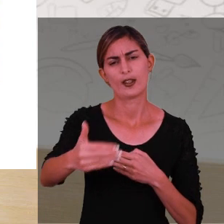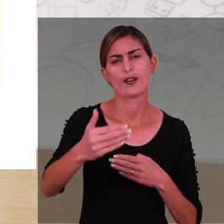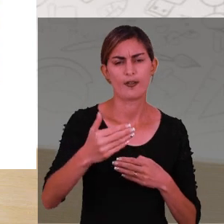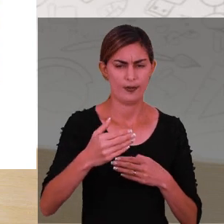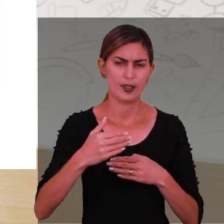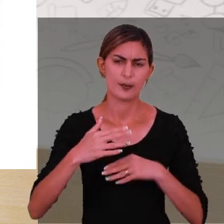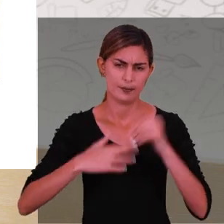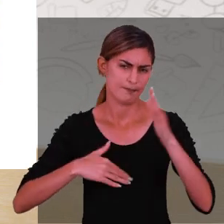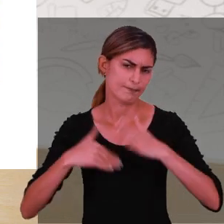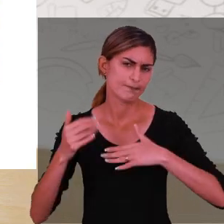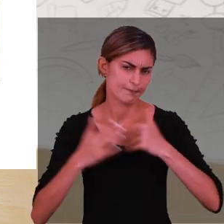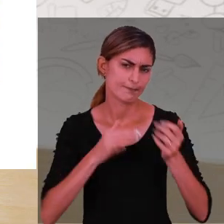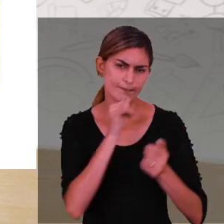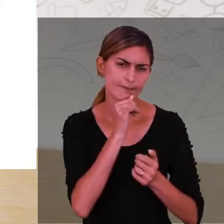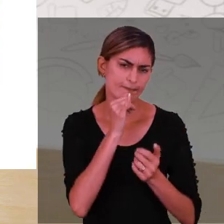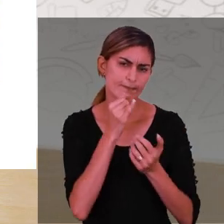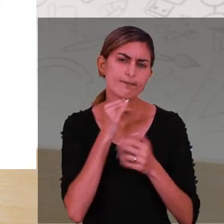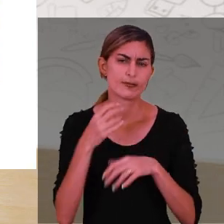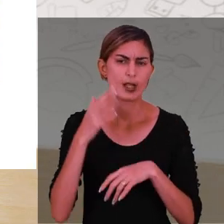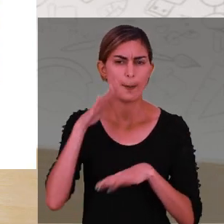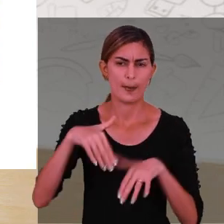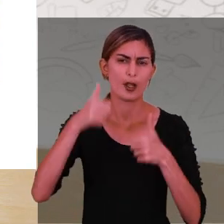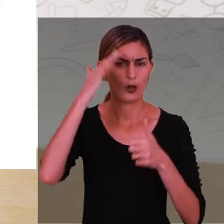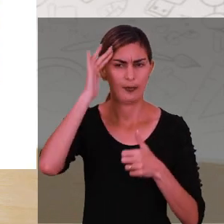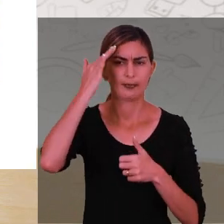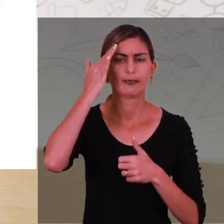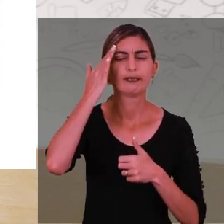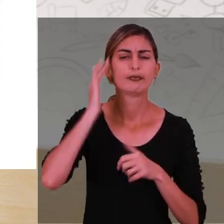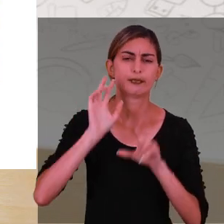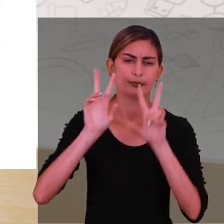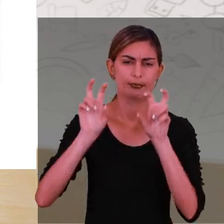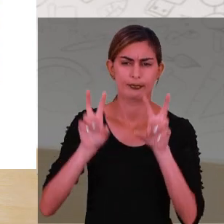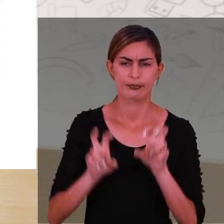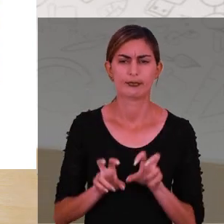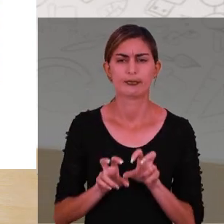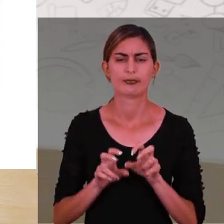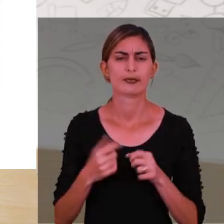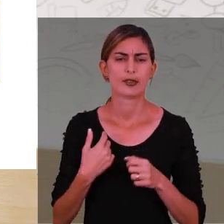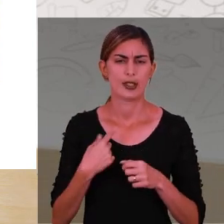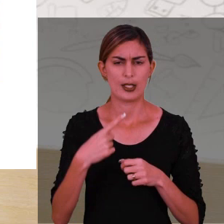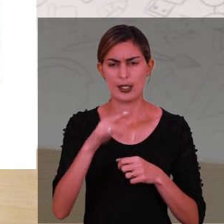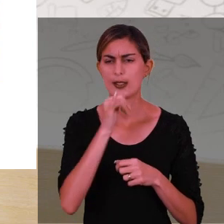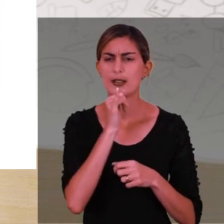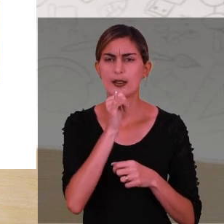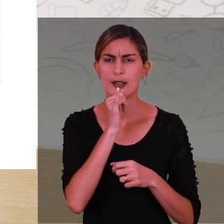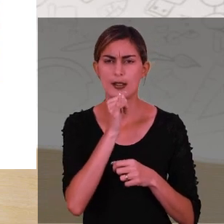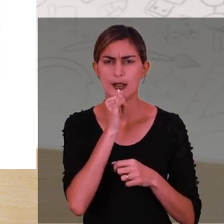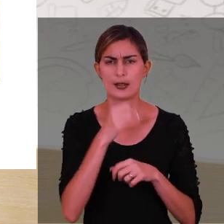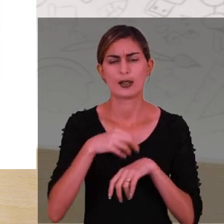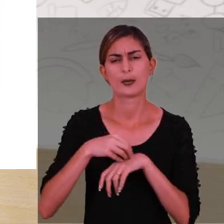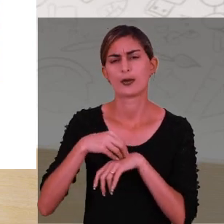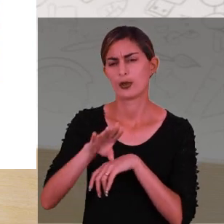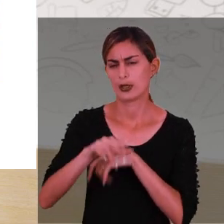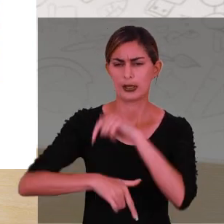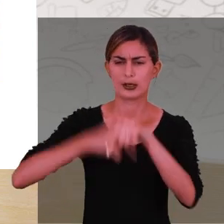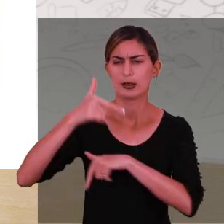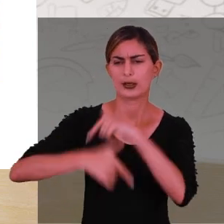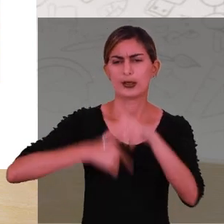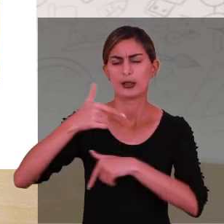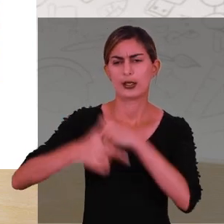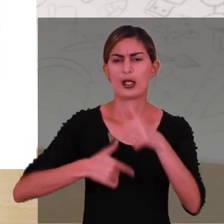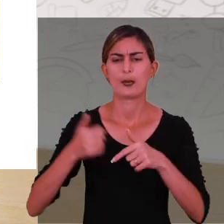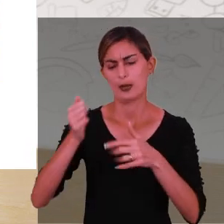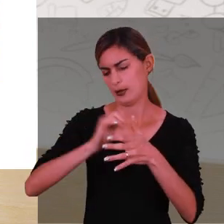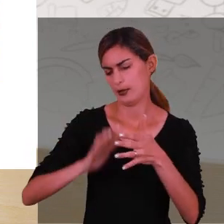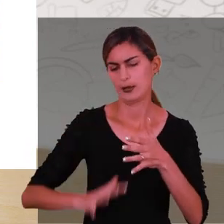exemplo prático, para um melhor entendimento quanto a este conteúdo. Este exemplo traz que o trabalhador realiza